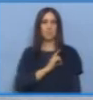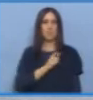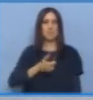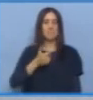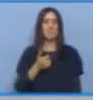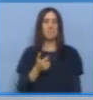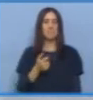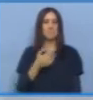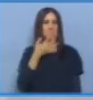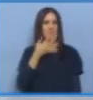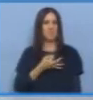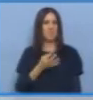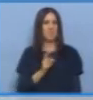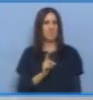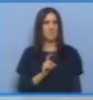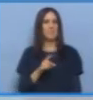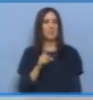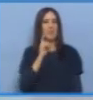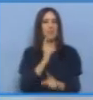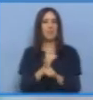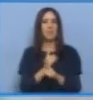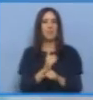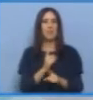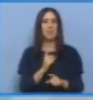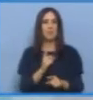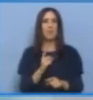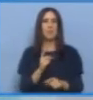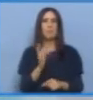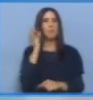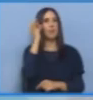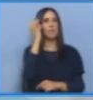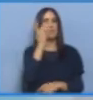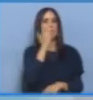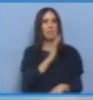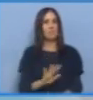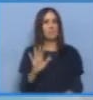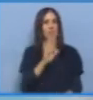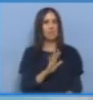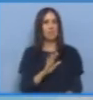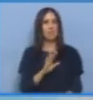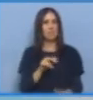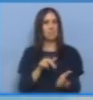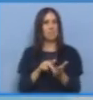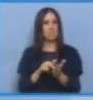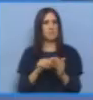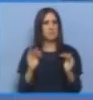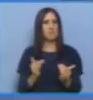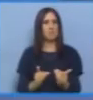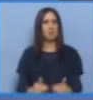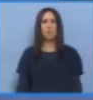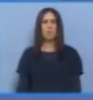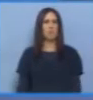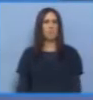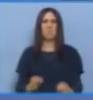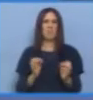muito menos acredito que aquela referência também à aventura africana que muito menos está presente. Não está